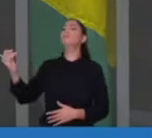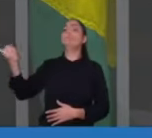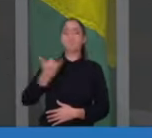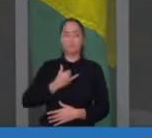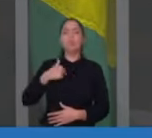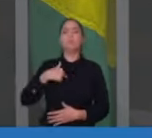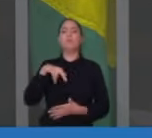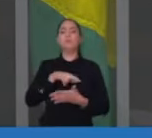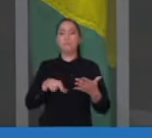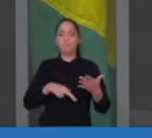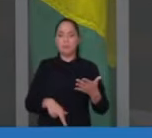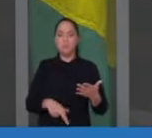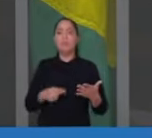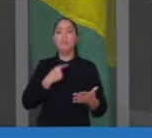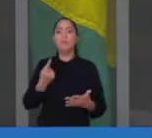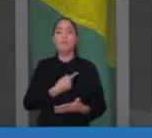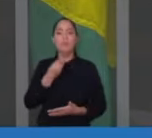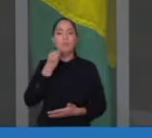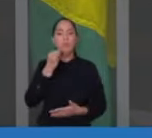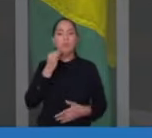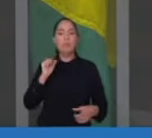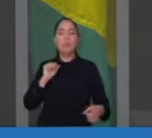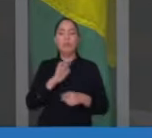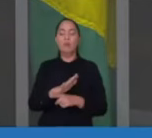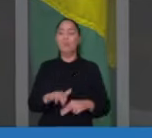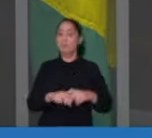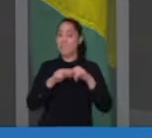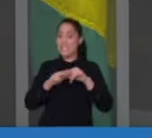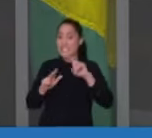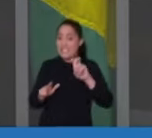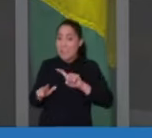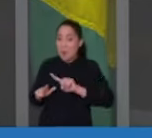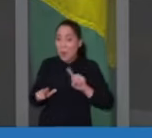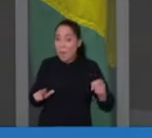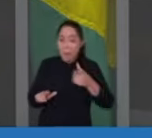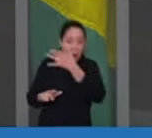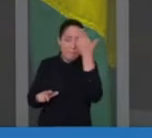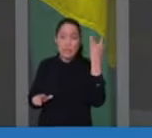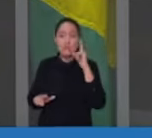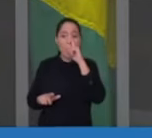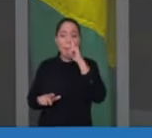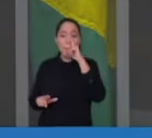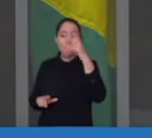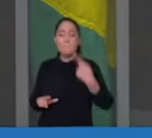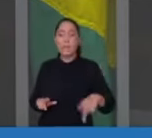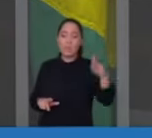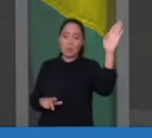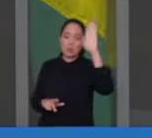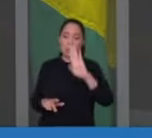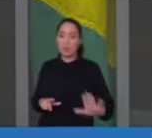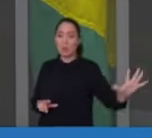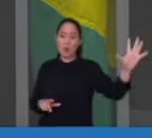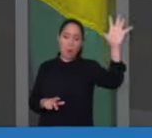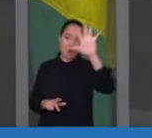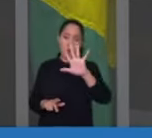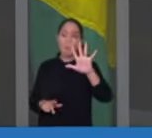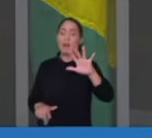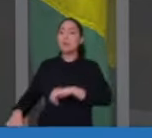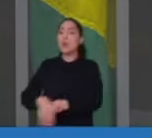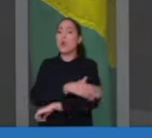relator para a gente impedir que os 5 mil criminosos mais perigosos desse país estejam soltos nas